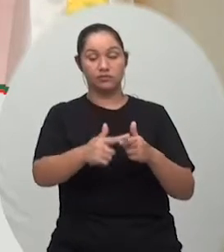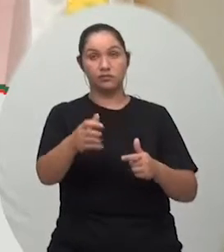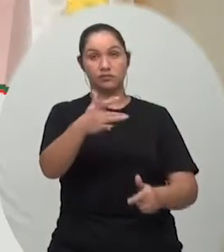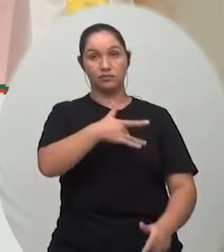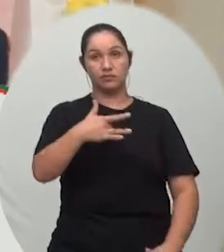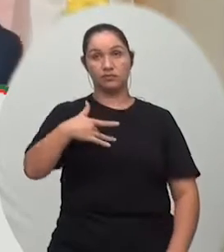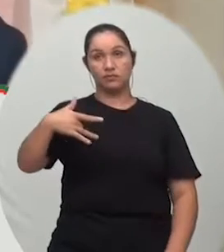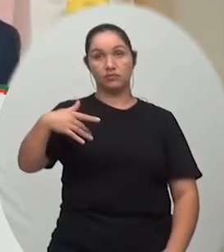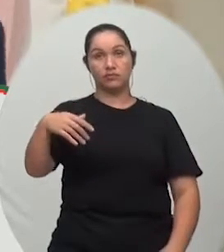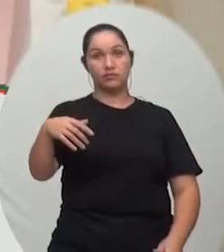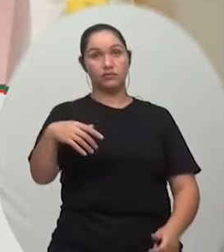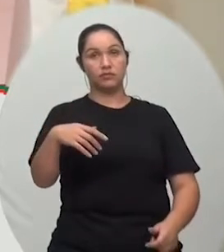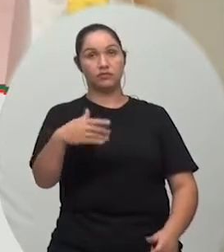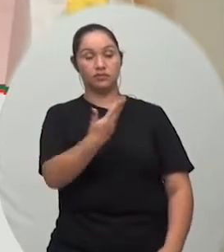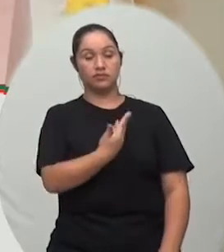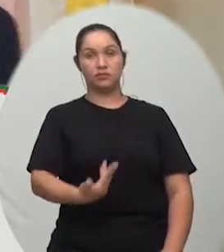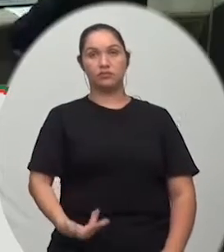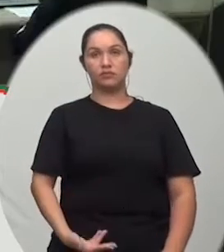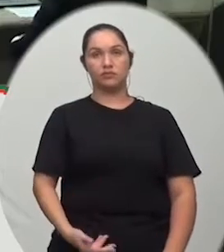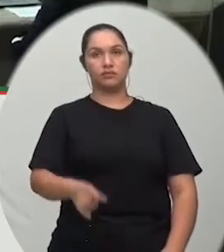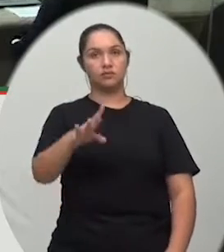município. Era isso, senhor presidente.